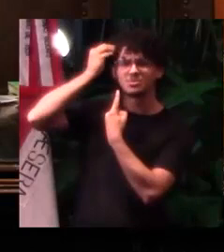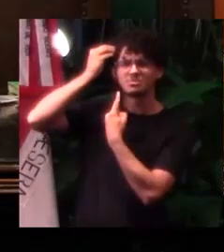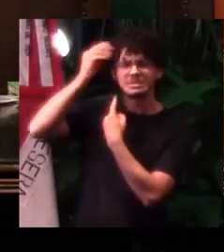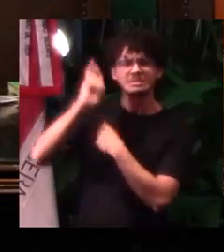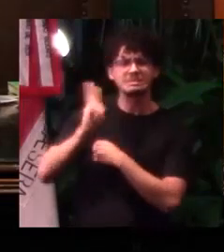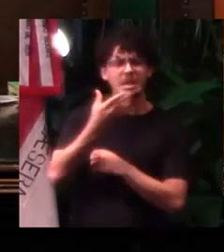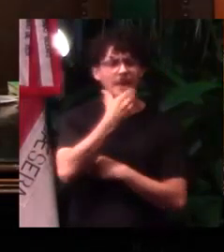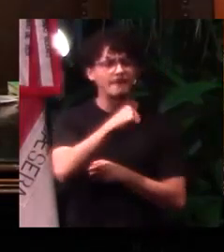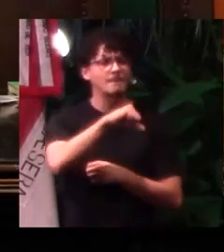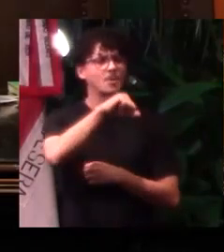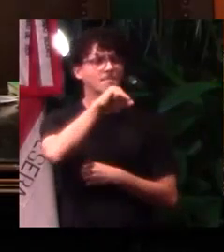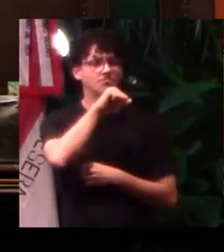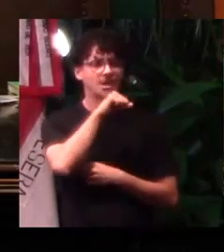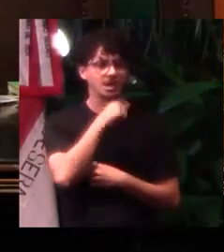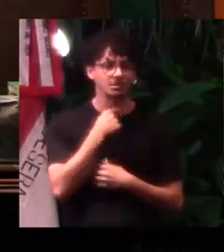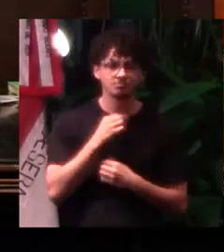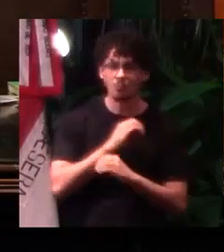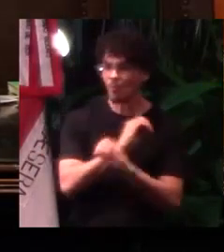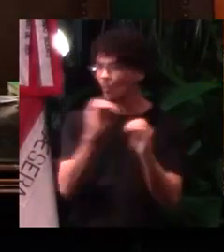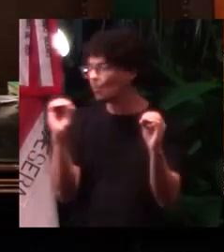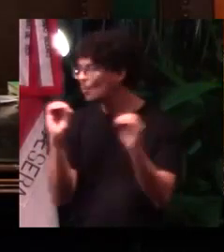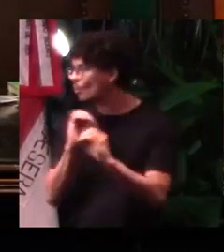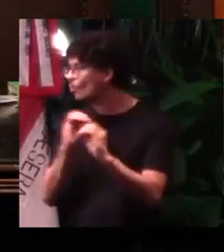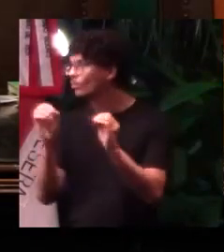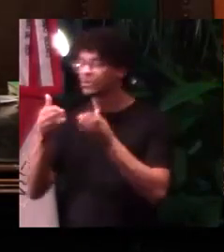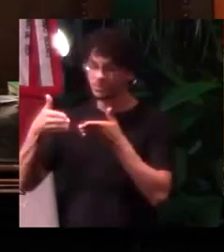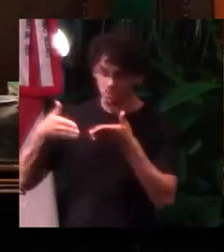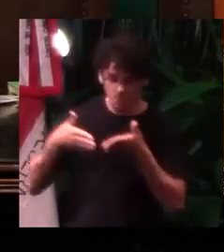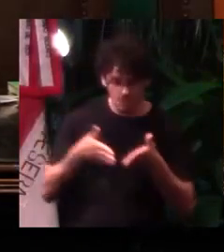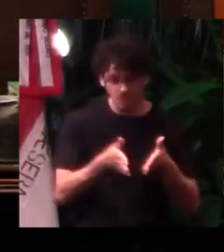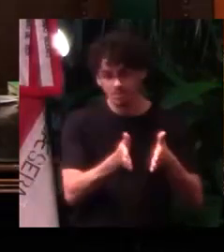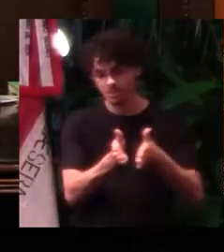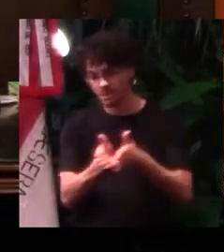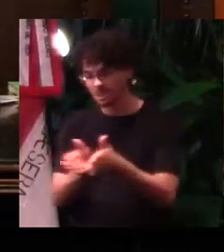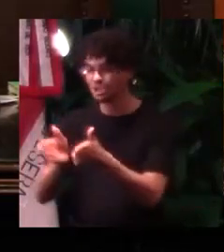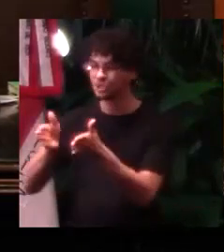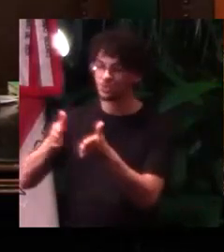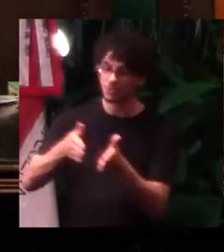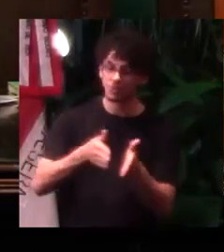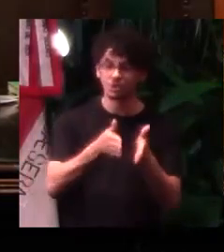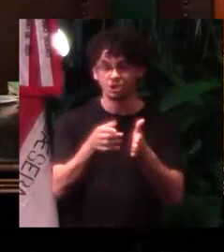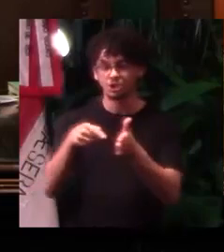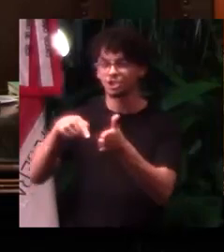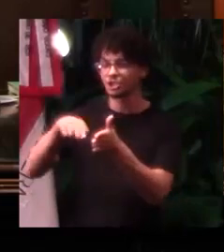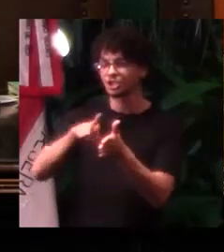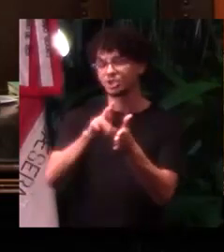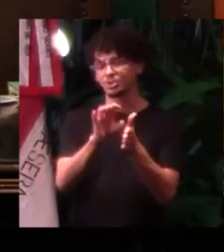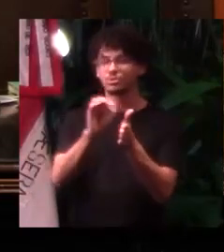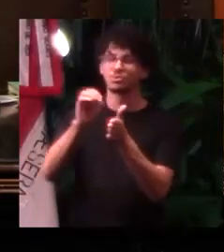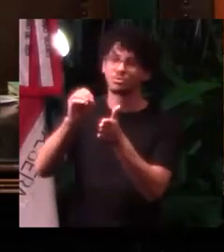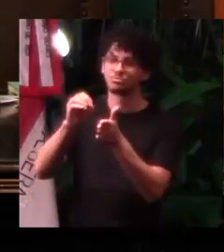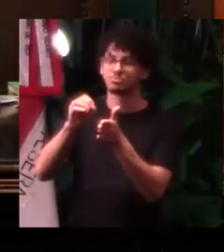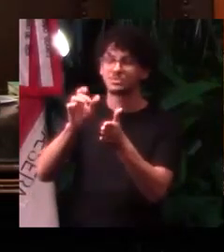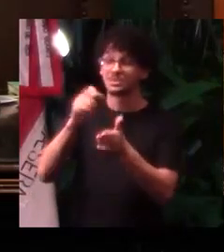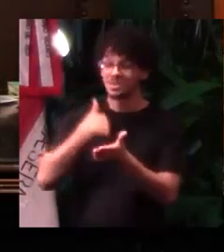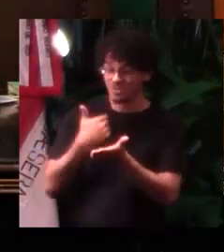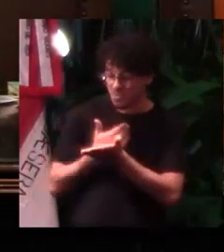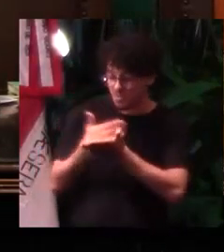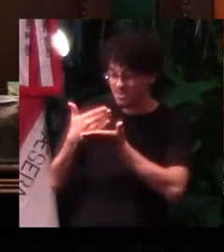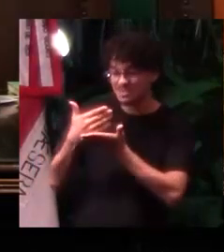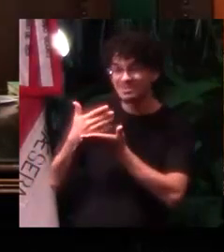o rio, o rio, o rio, pondo perpétuo. Eu sofria já o começo de